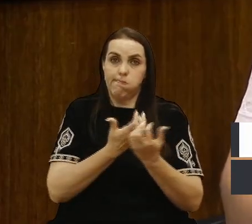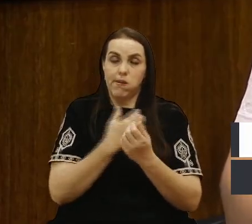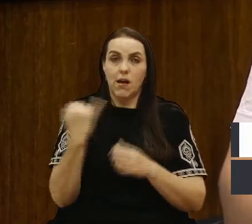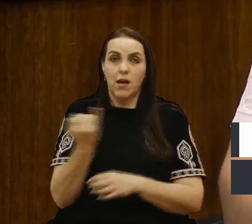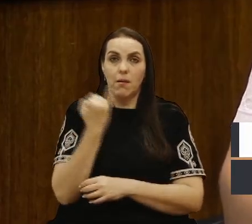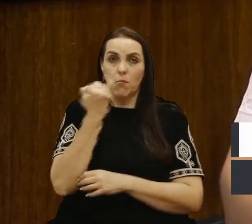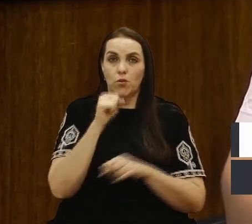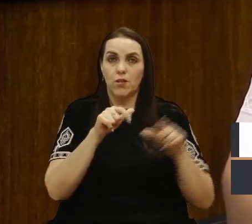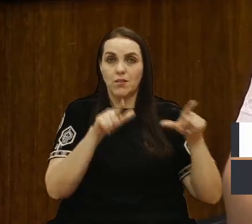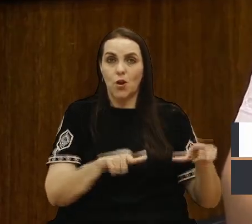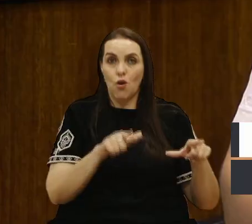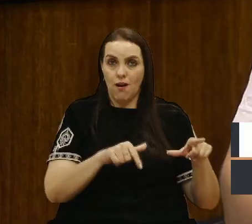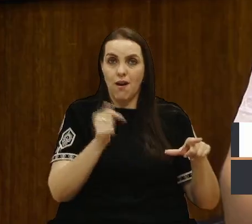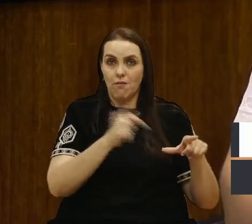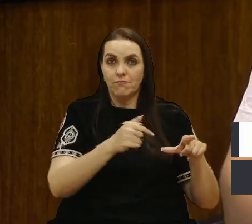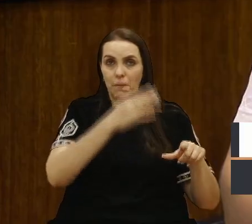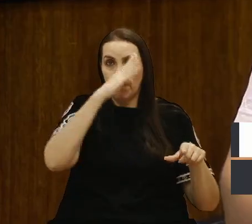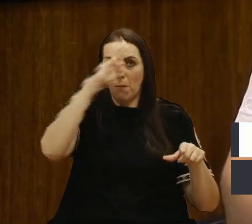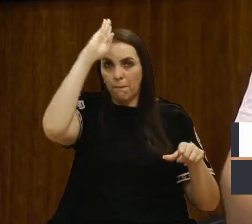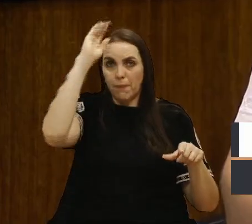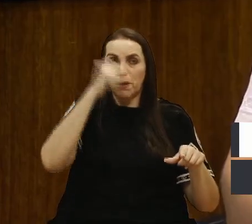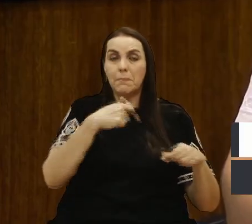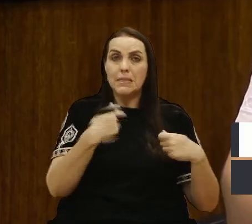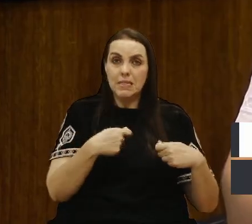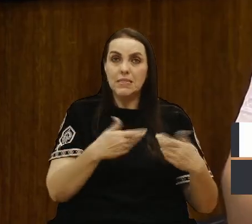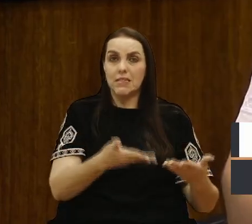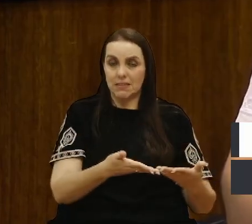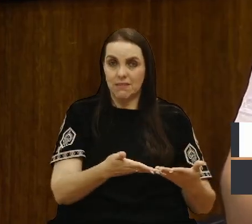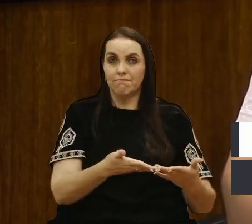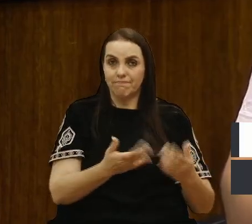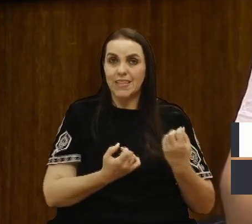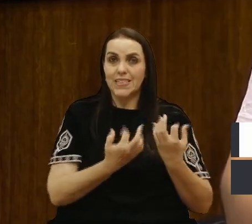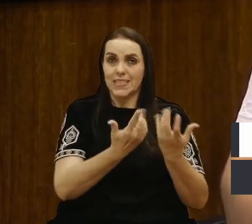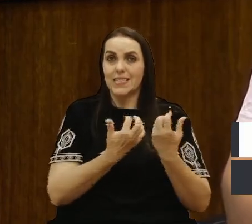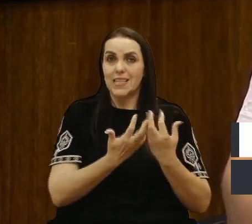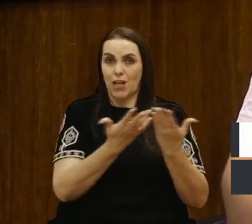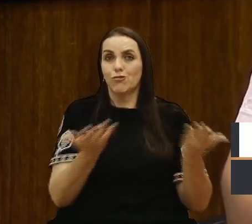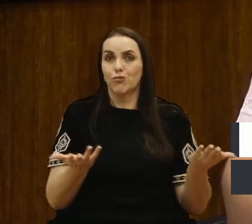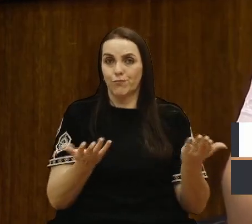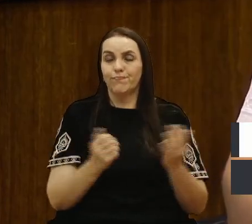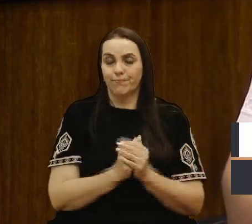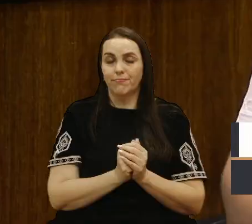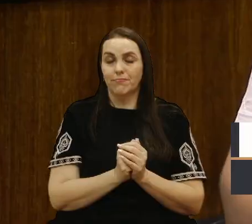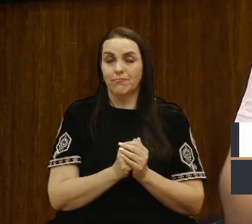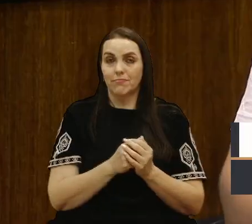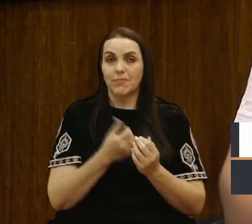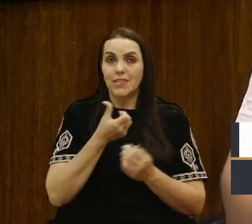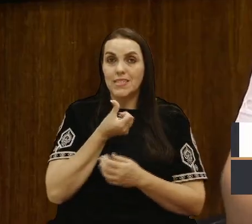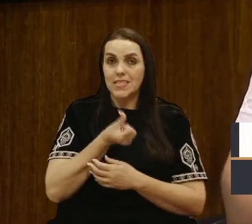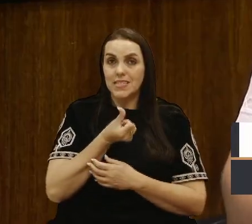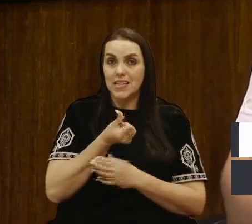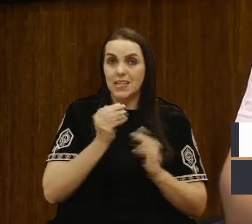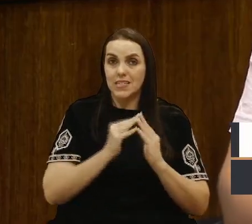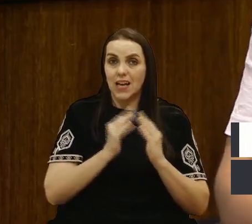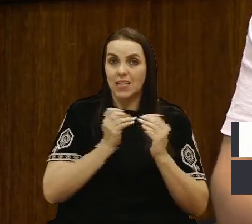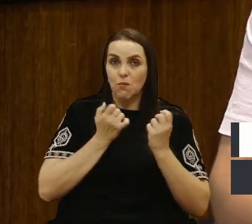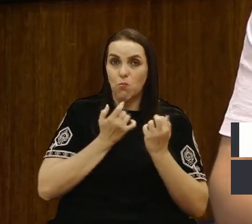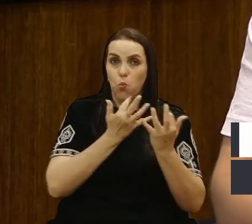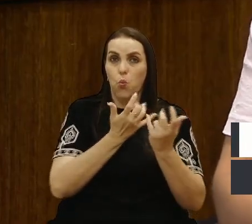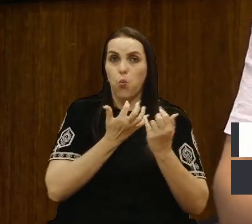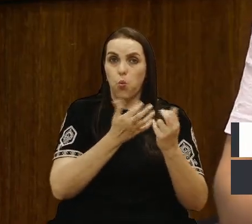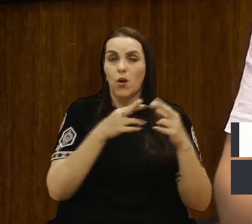um incêndio naquela região, que resultou na perda de 6 casas. né, 6 moradias na região ali do